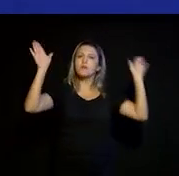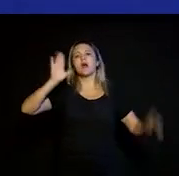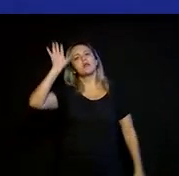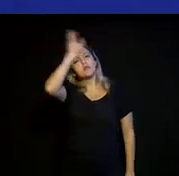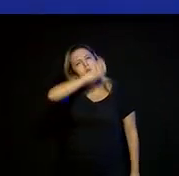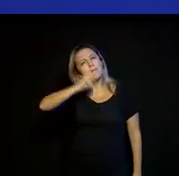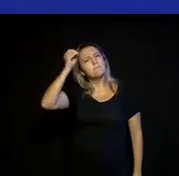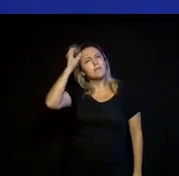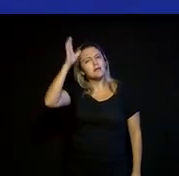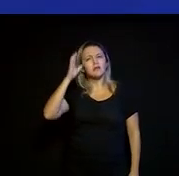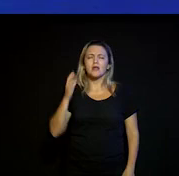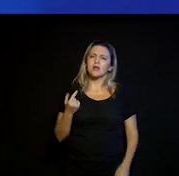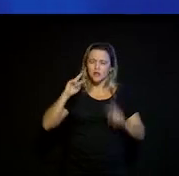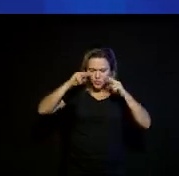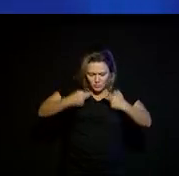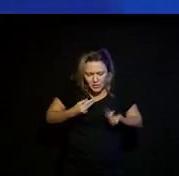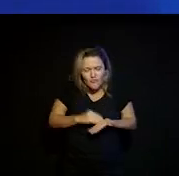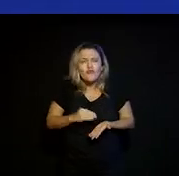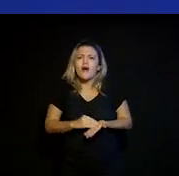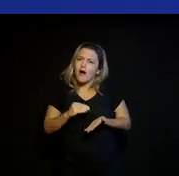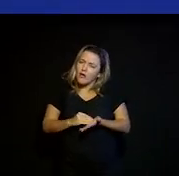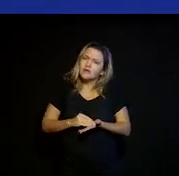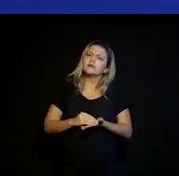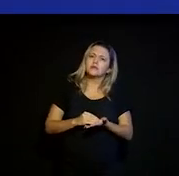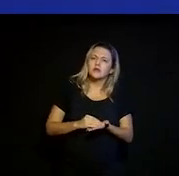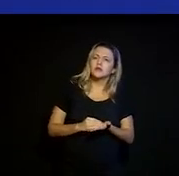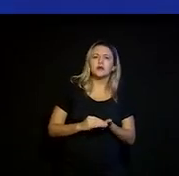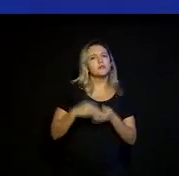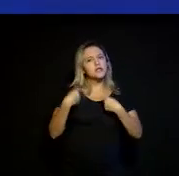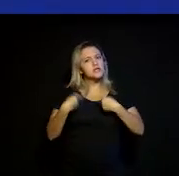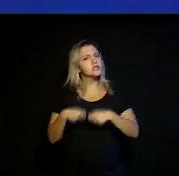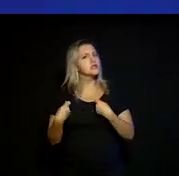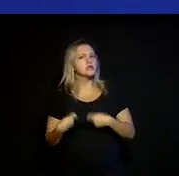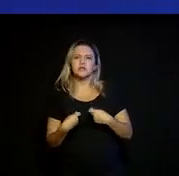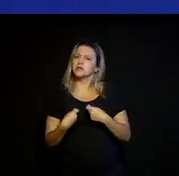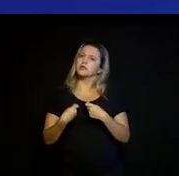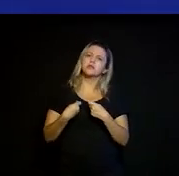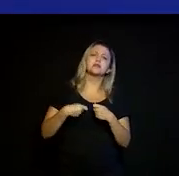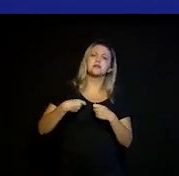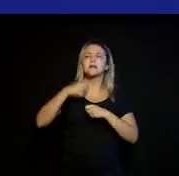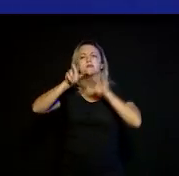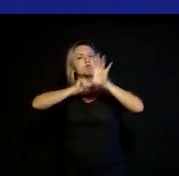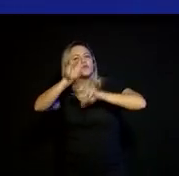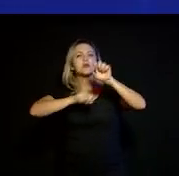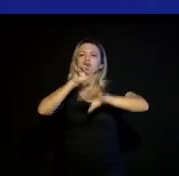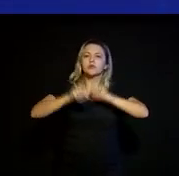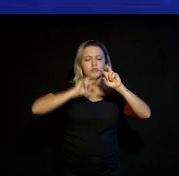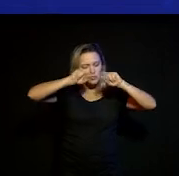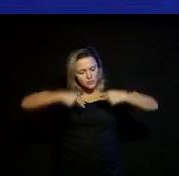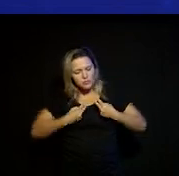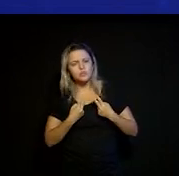somos incompletos e que há muito a realizar antes que a gente possa dizer: eu sou um verdadeiro ser